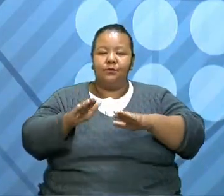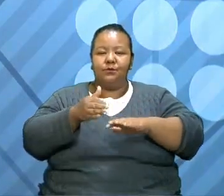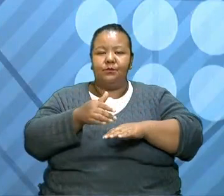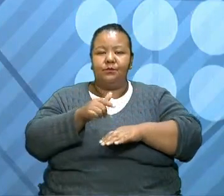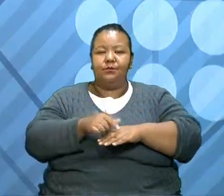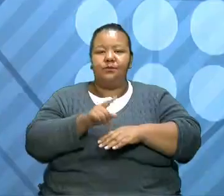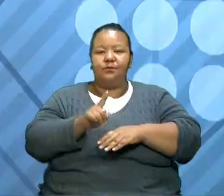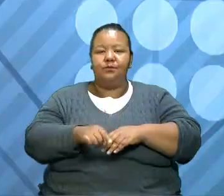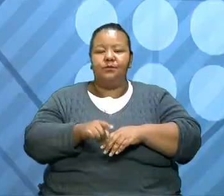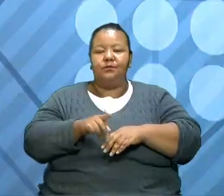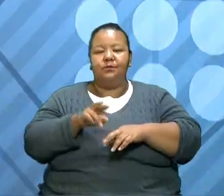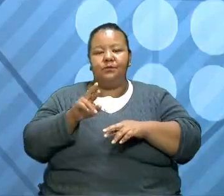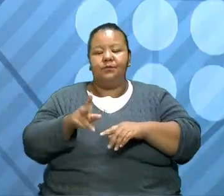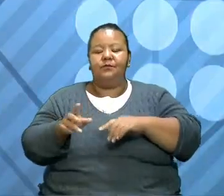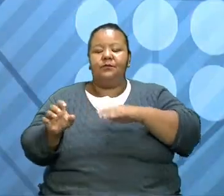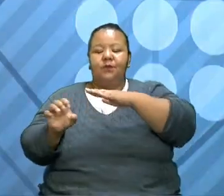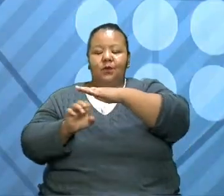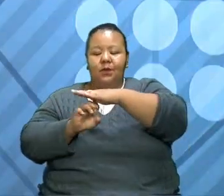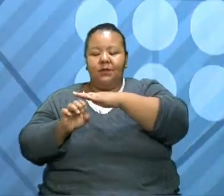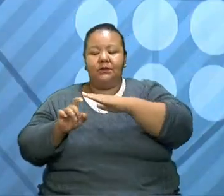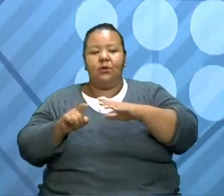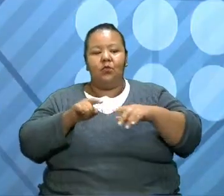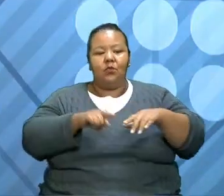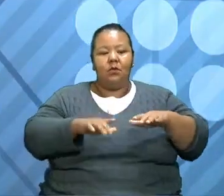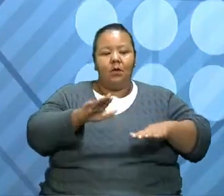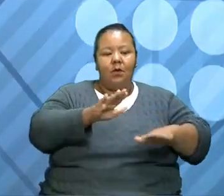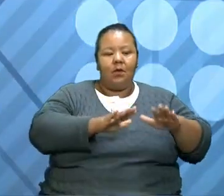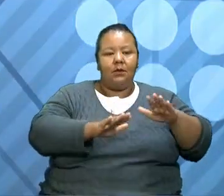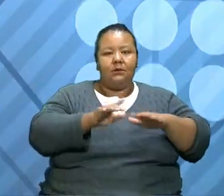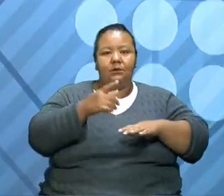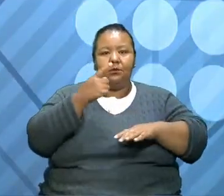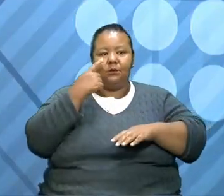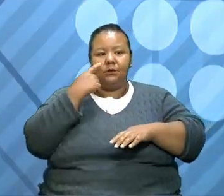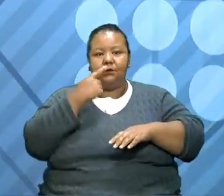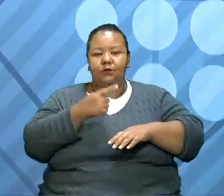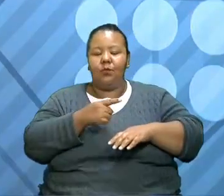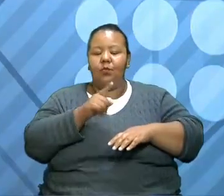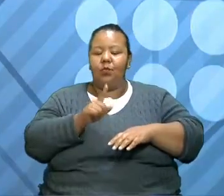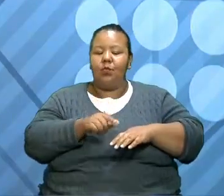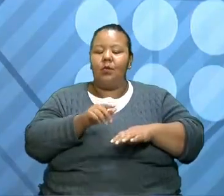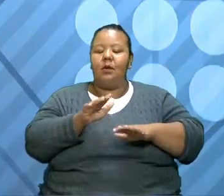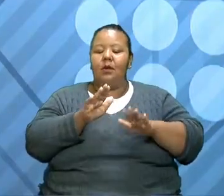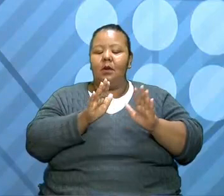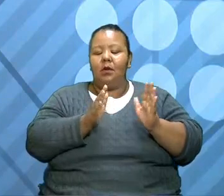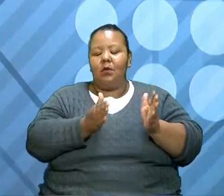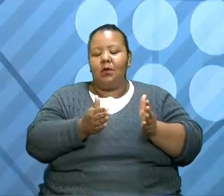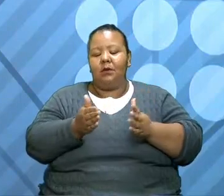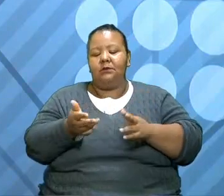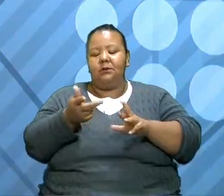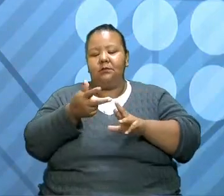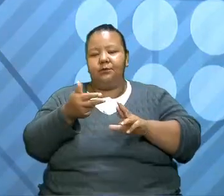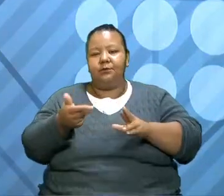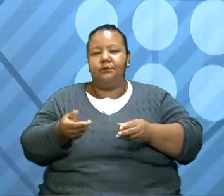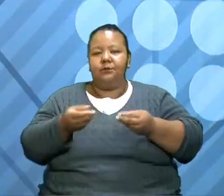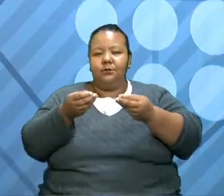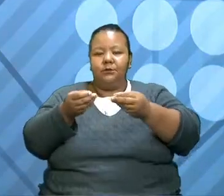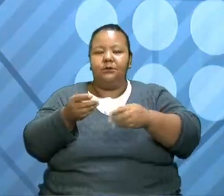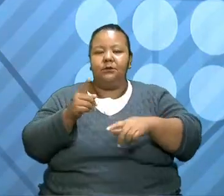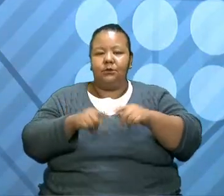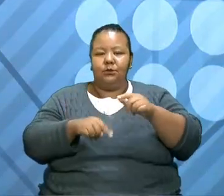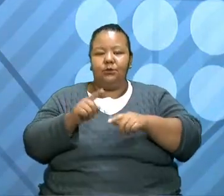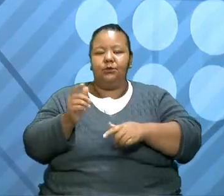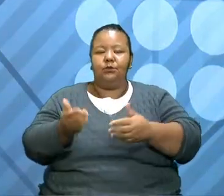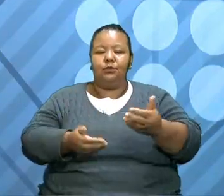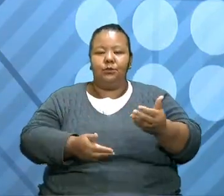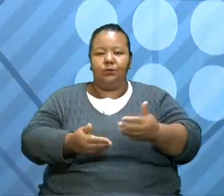de organização como entidade e função administrativa, o ato de organizar os recursos para entregar um produto e